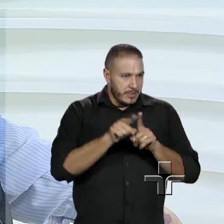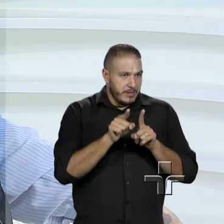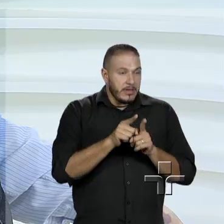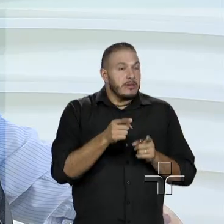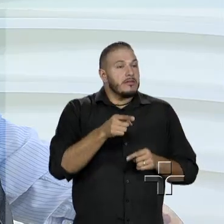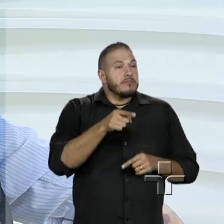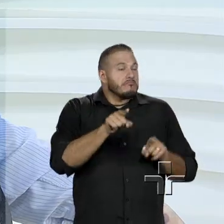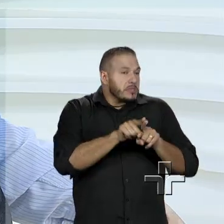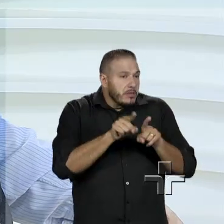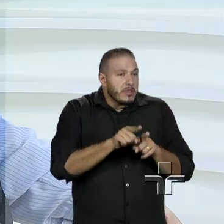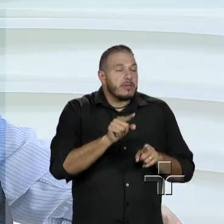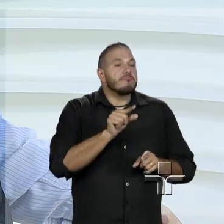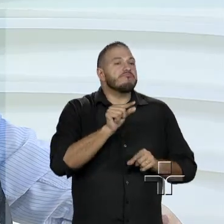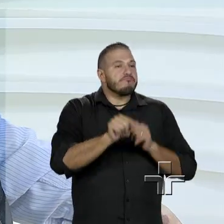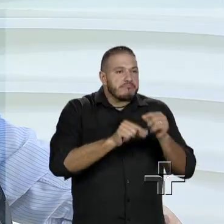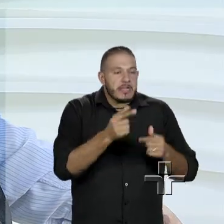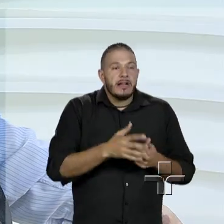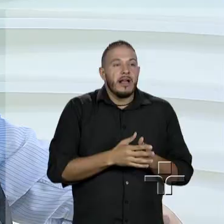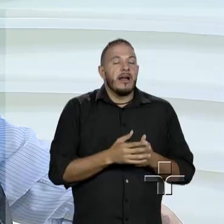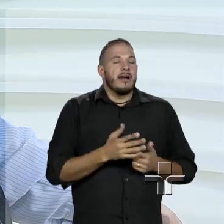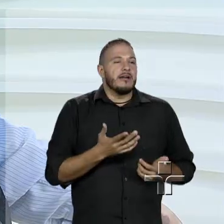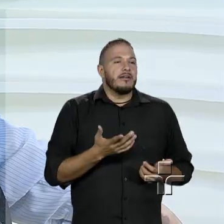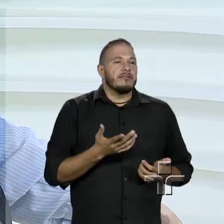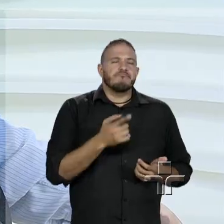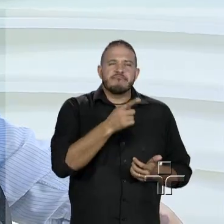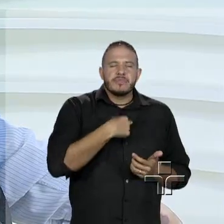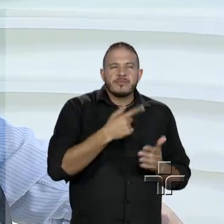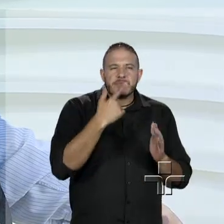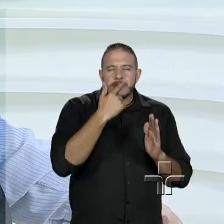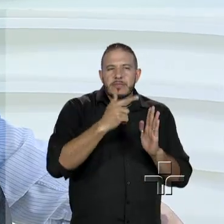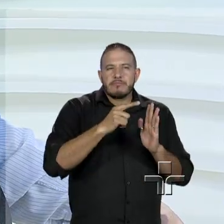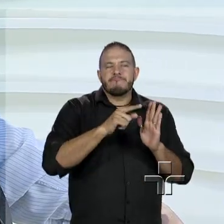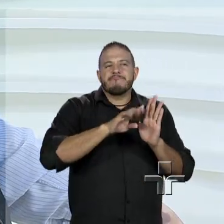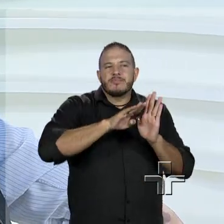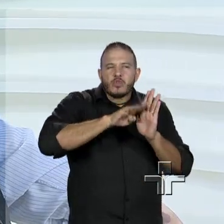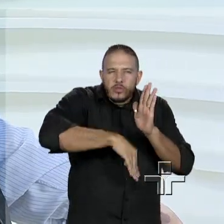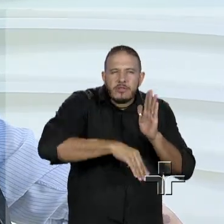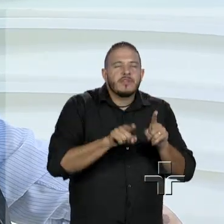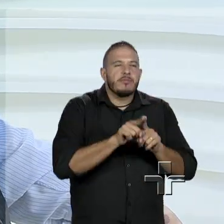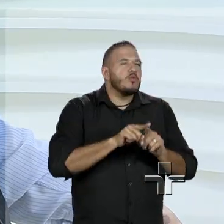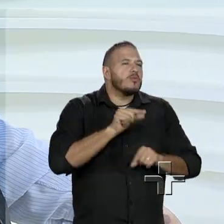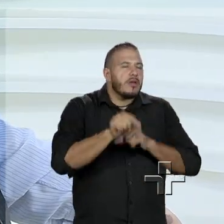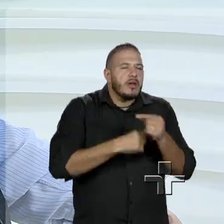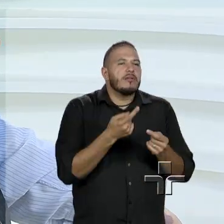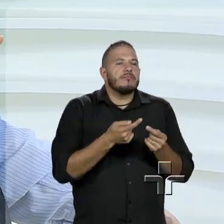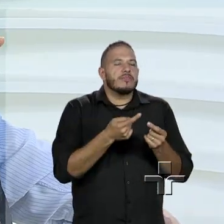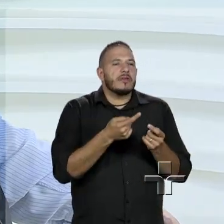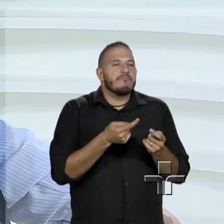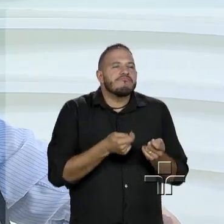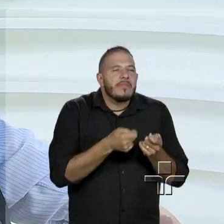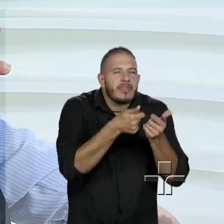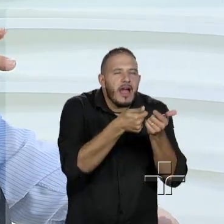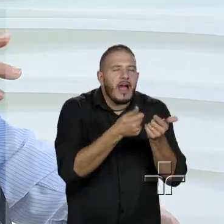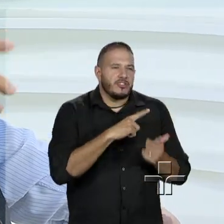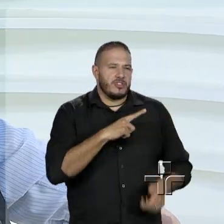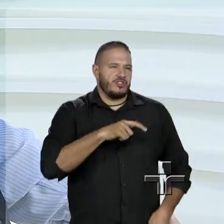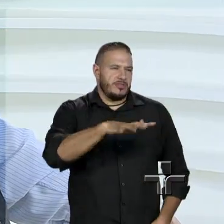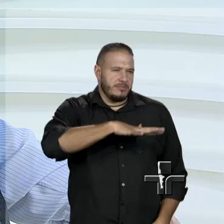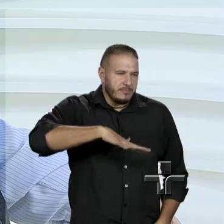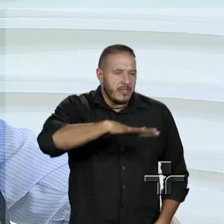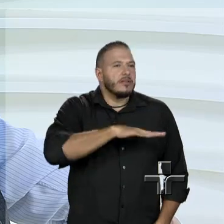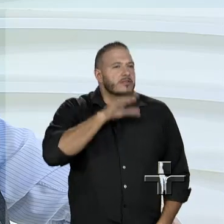você fazia o seguinte, você descontava as vantagens do funcionalismo, que era